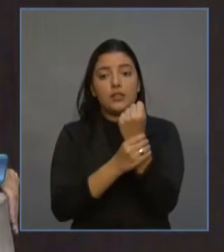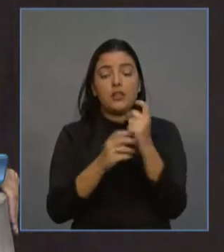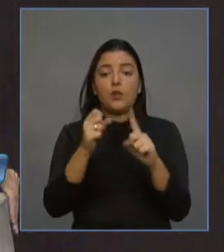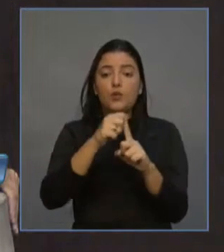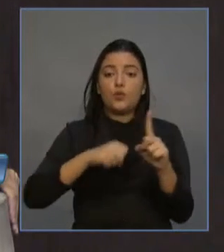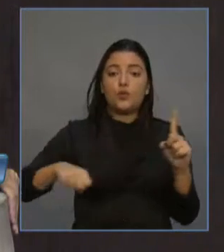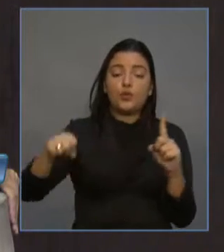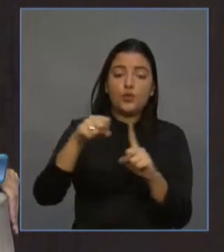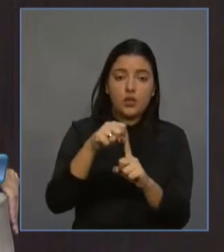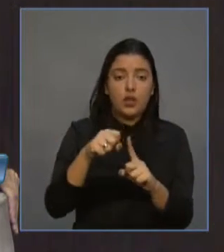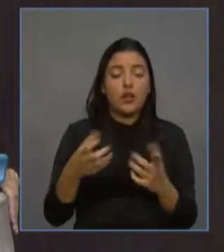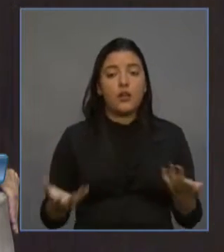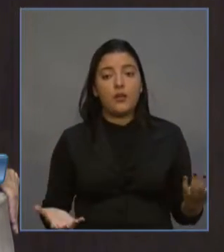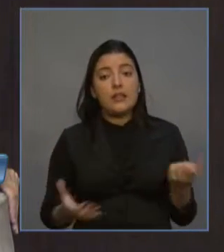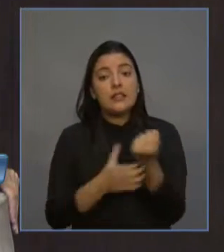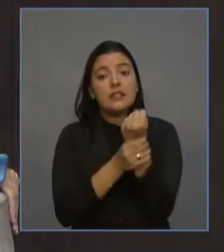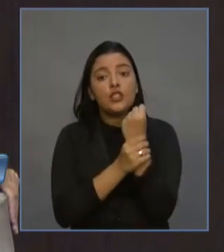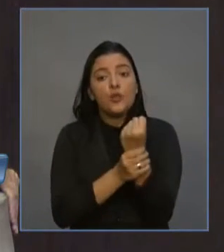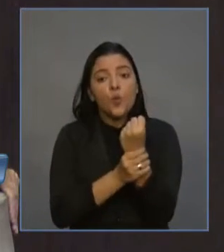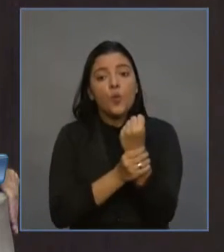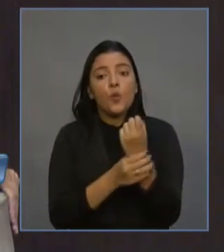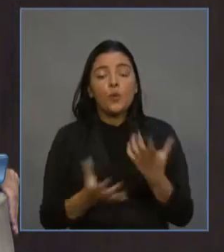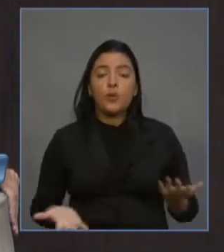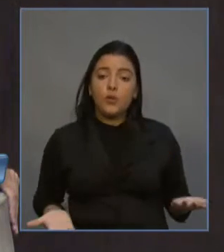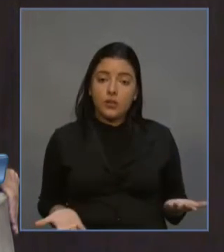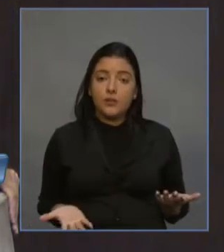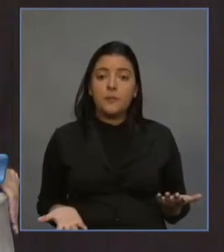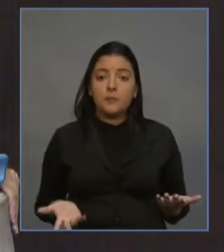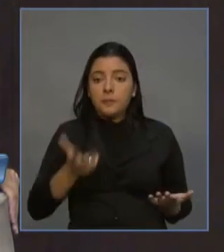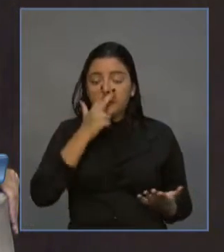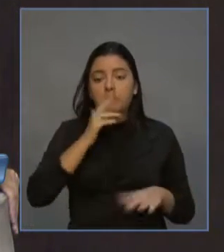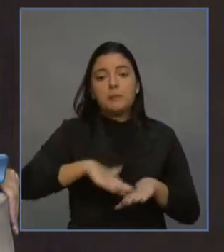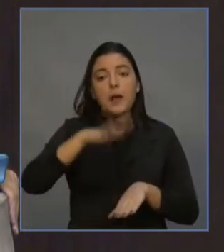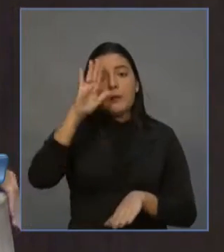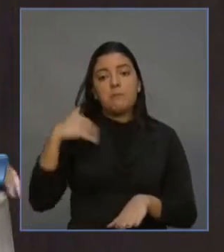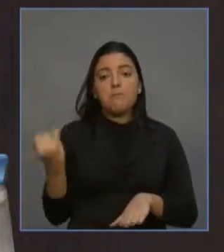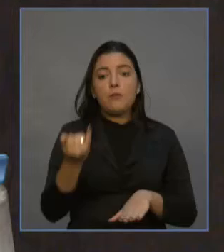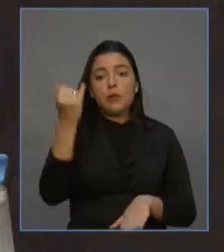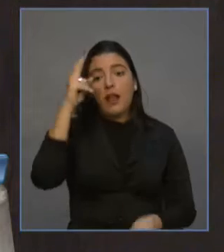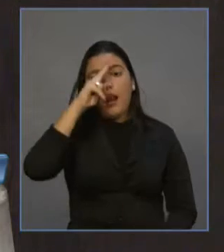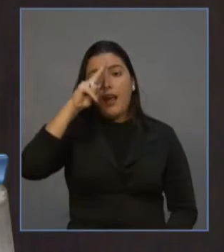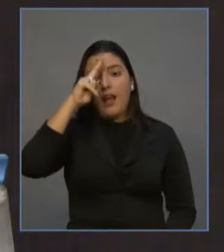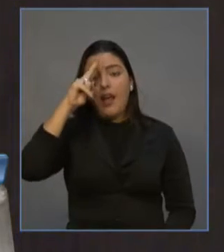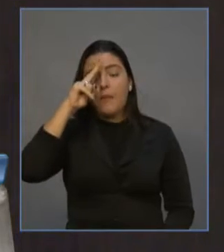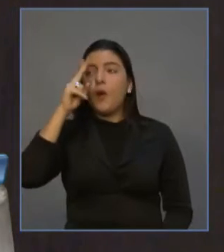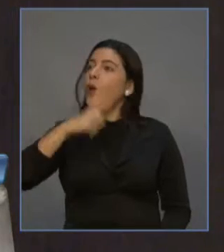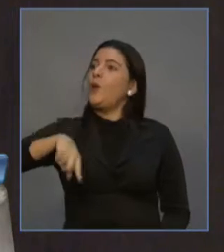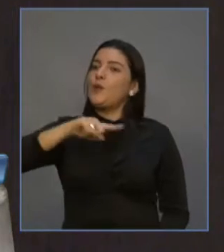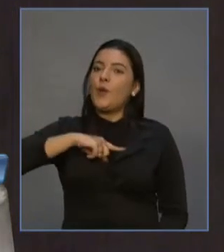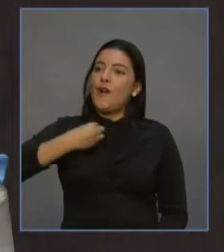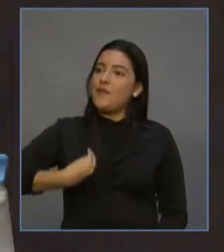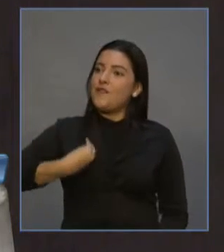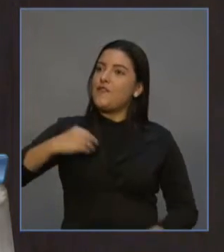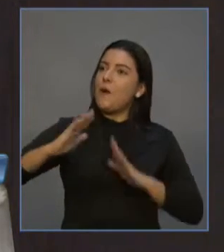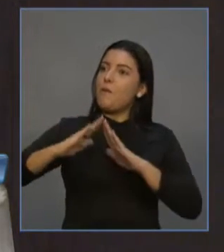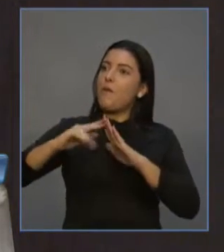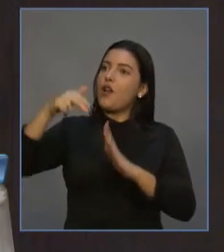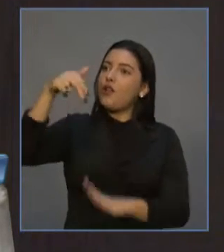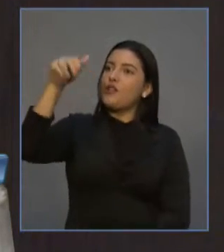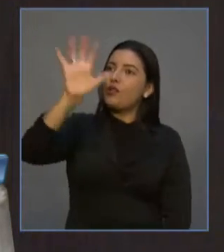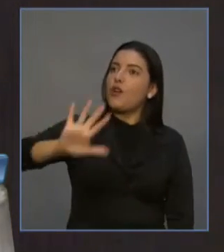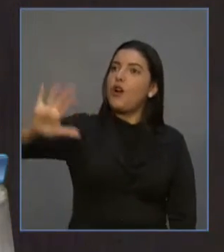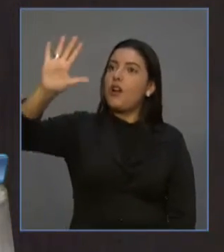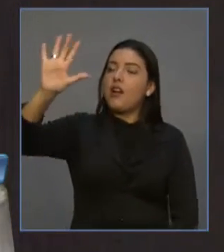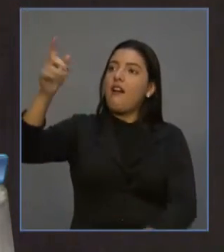social, seguridade social. Isso é absolutamente importante. Lembremos que nós estamos no Nordeste, a região que